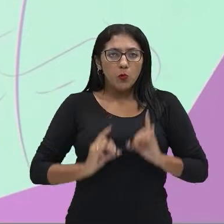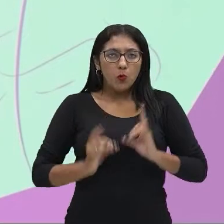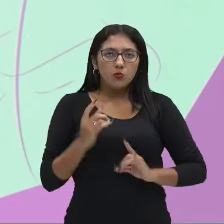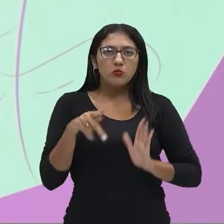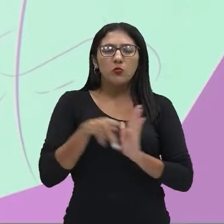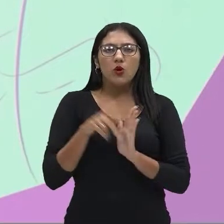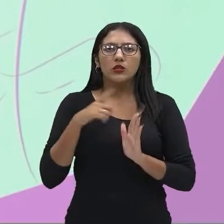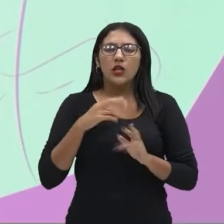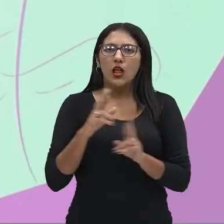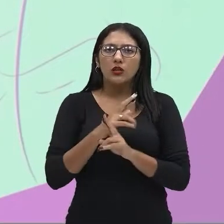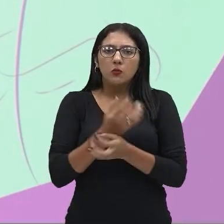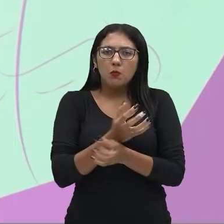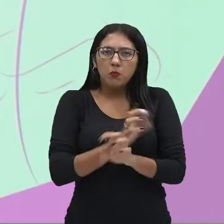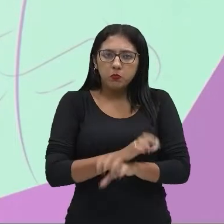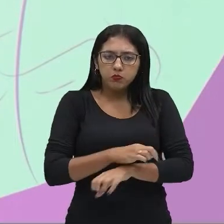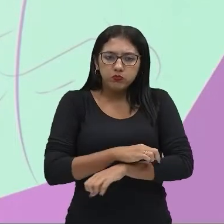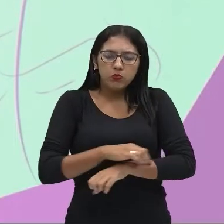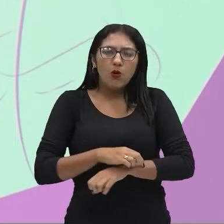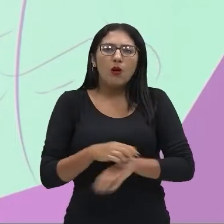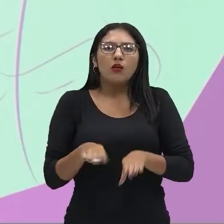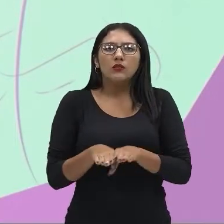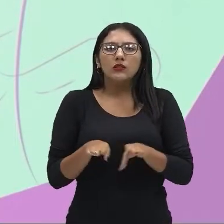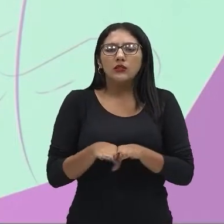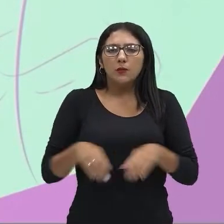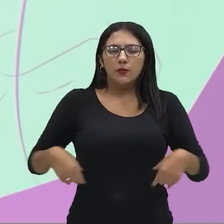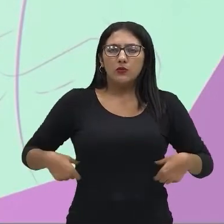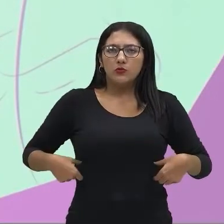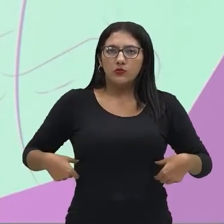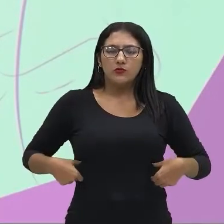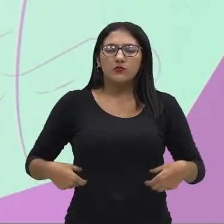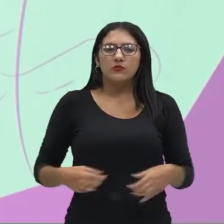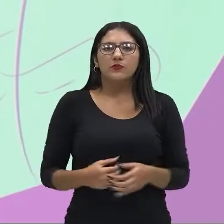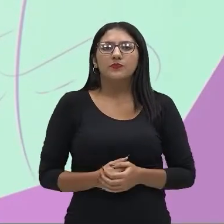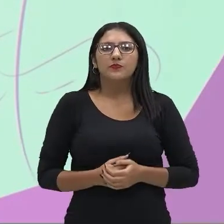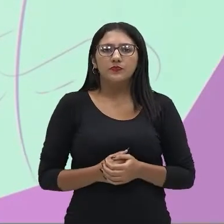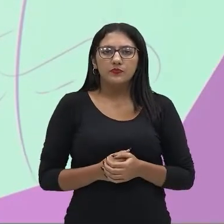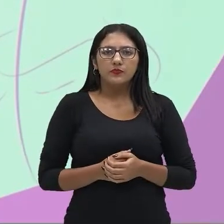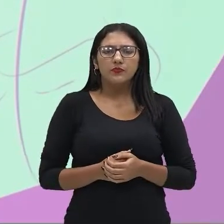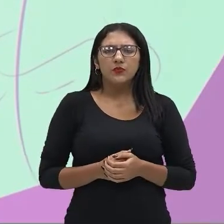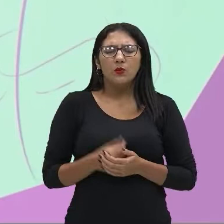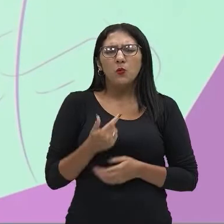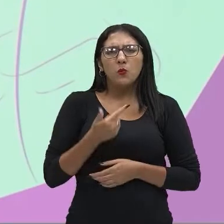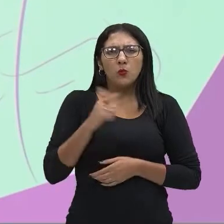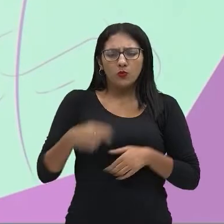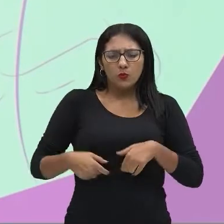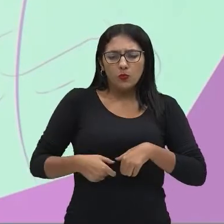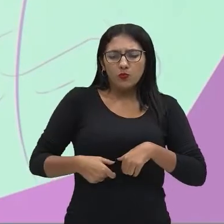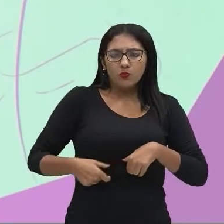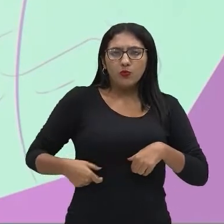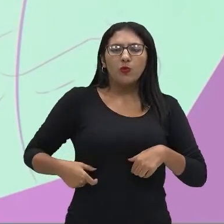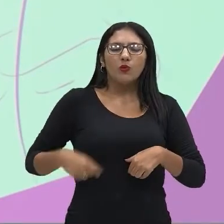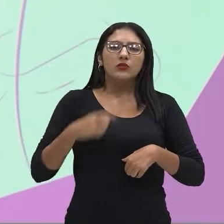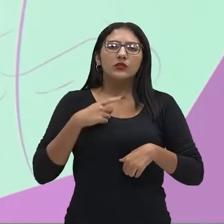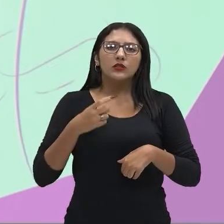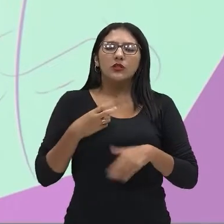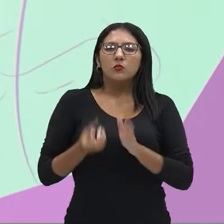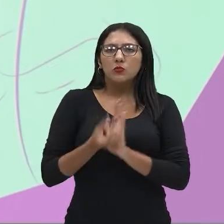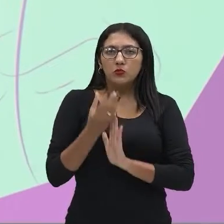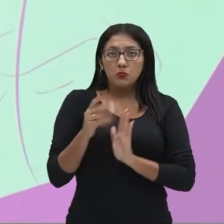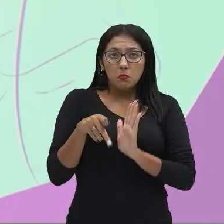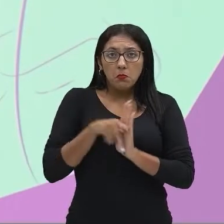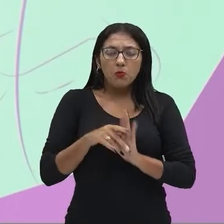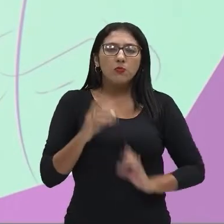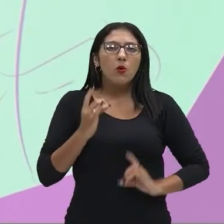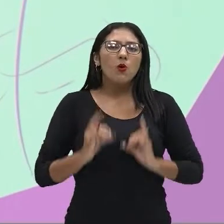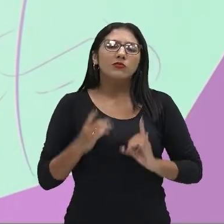nossos ossos e nos rins. Já, gente, o pâncreas, ele vai produzir hormônios que atuam